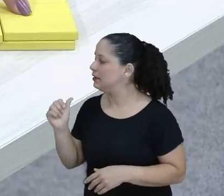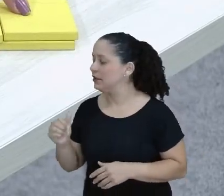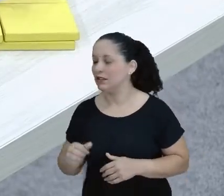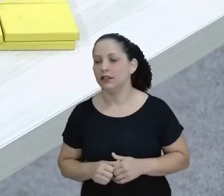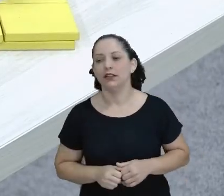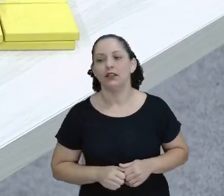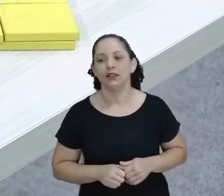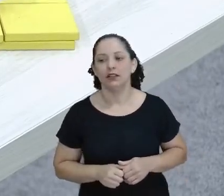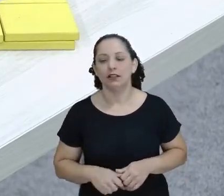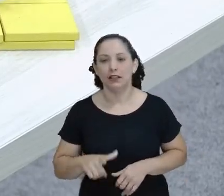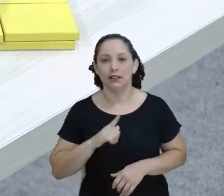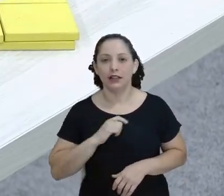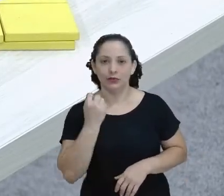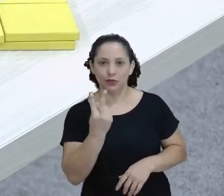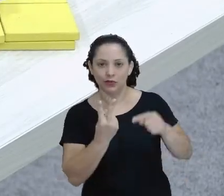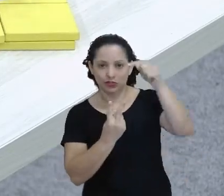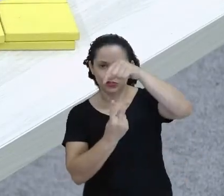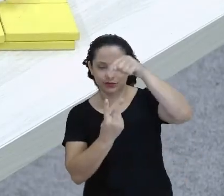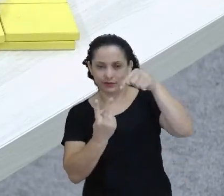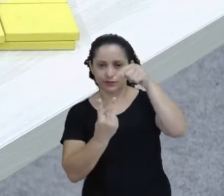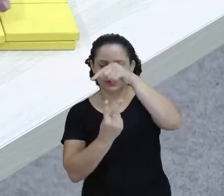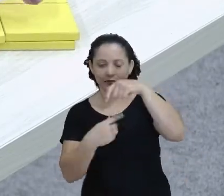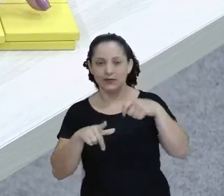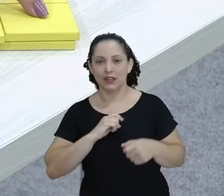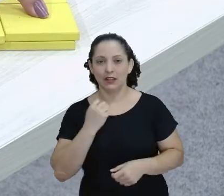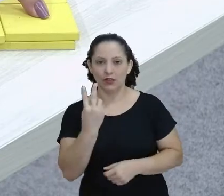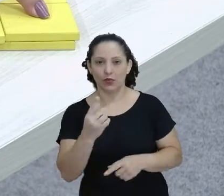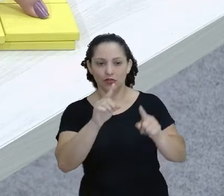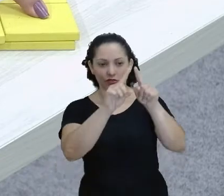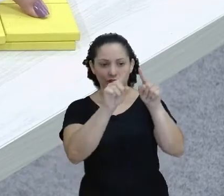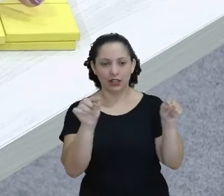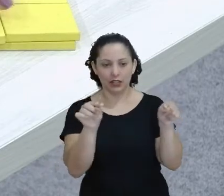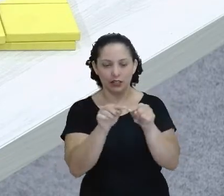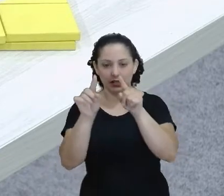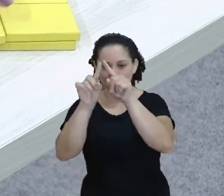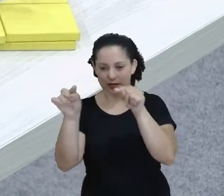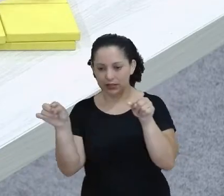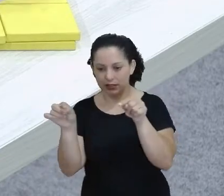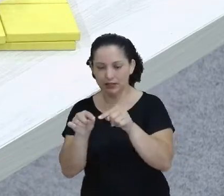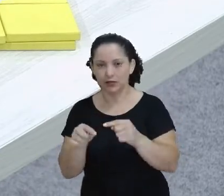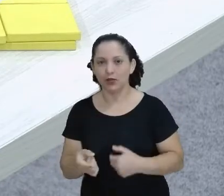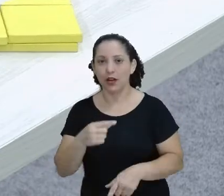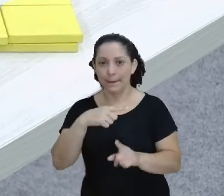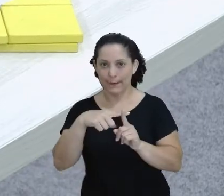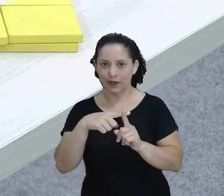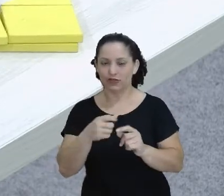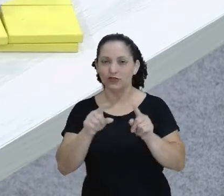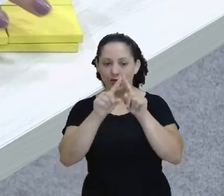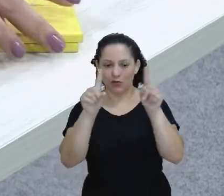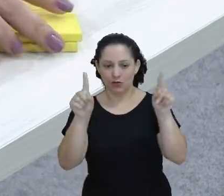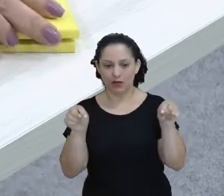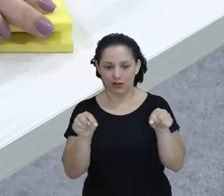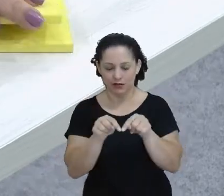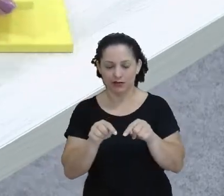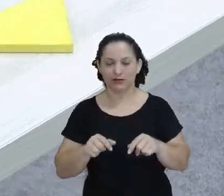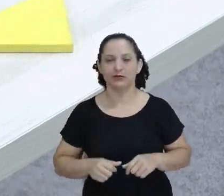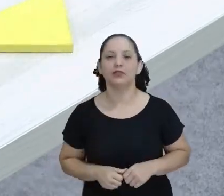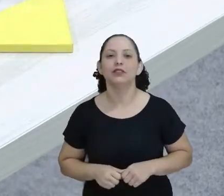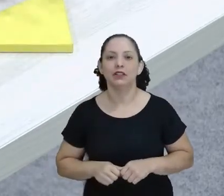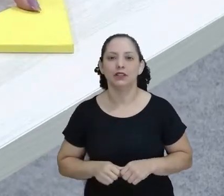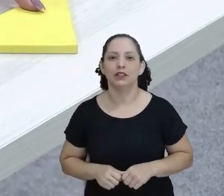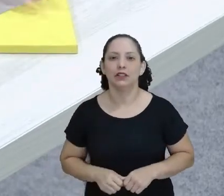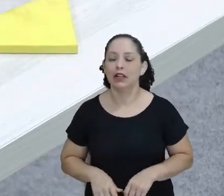1, 2, porque eu tenho os dois triângulos com mais um quadrado, então eu tenho 2 unidades de medida. Se